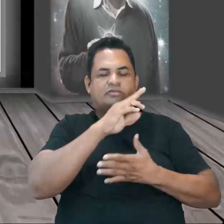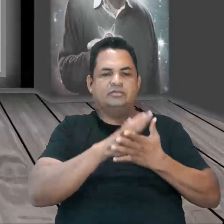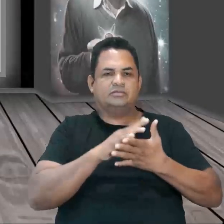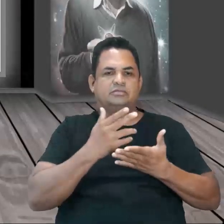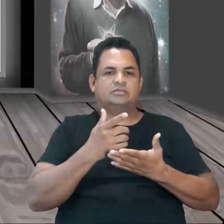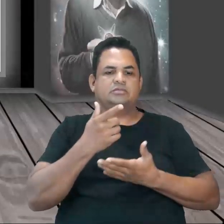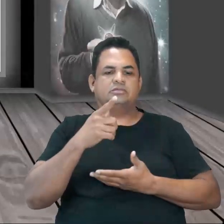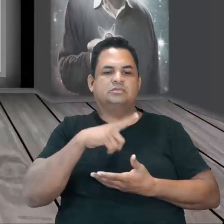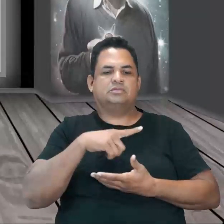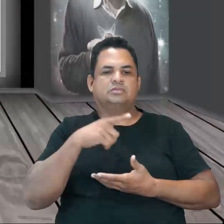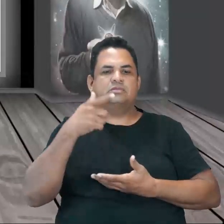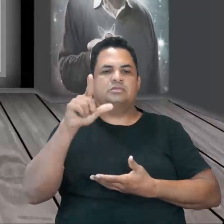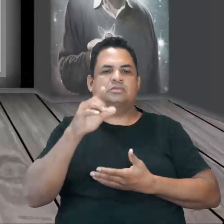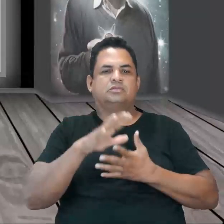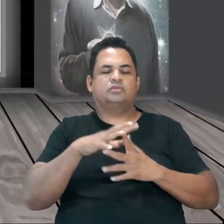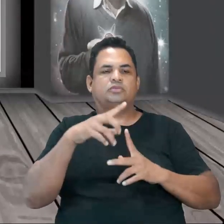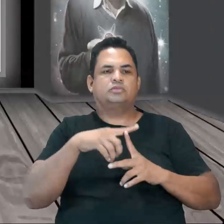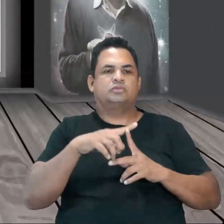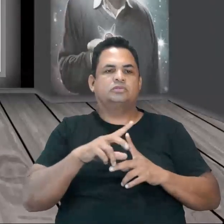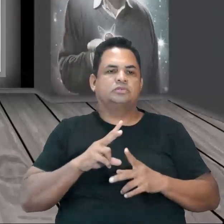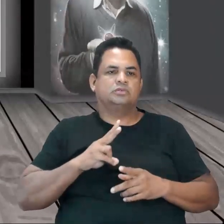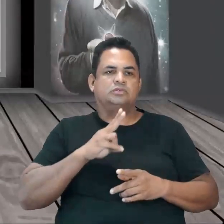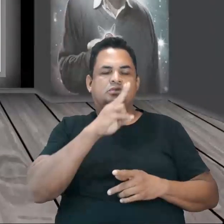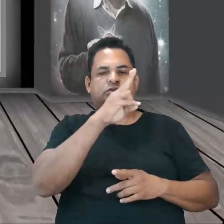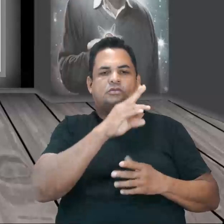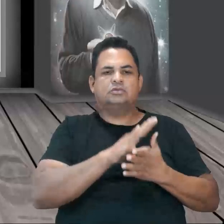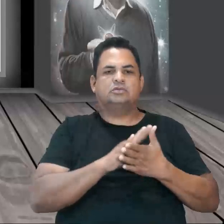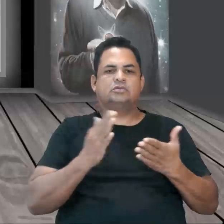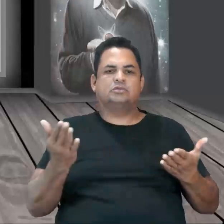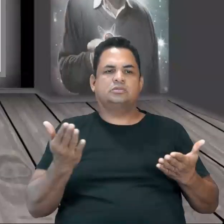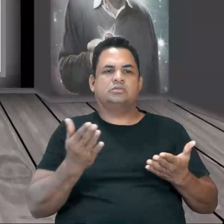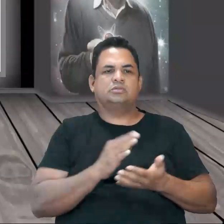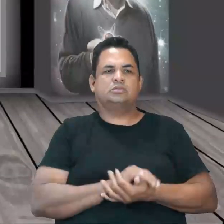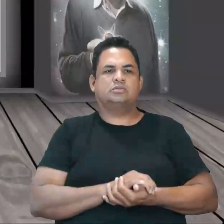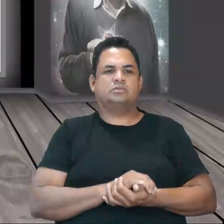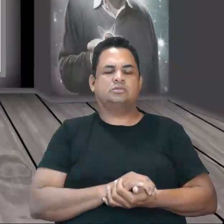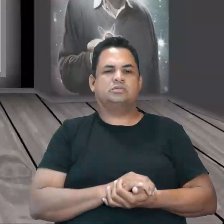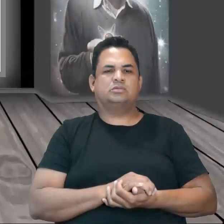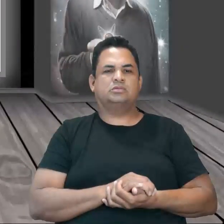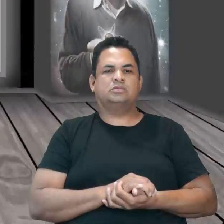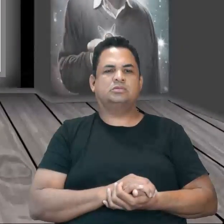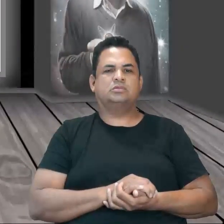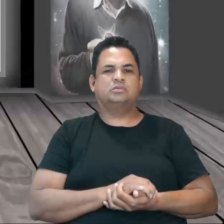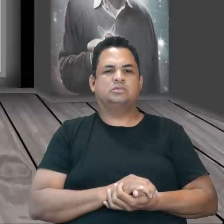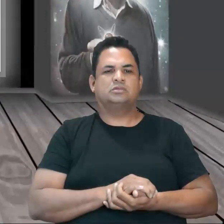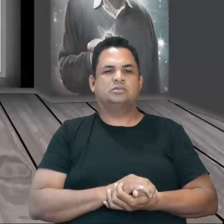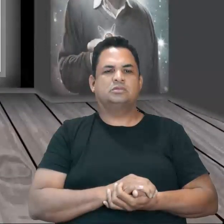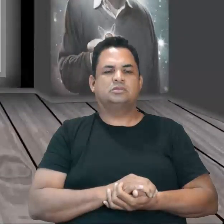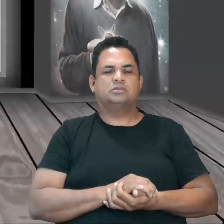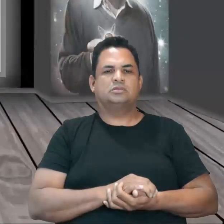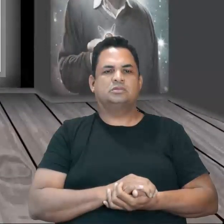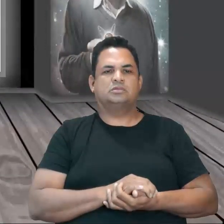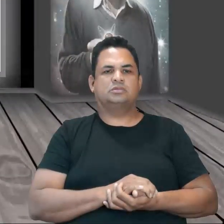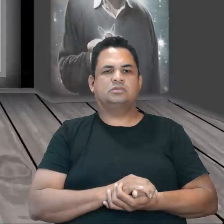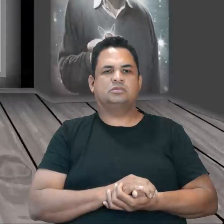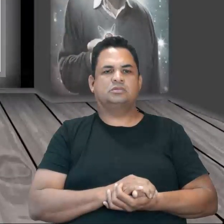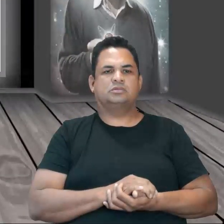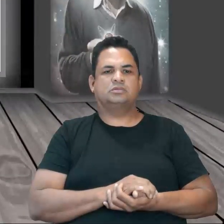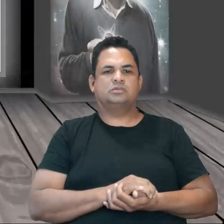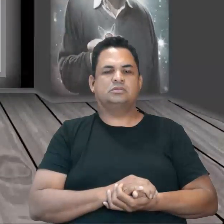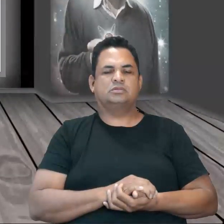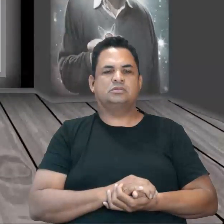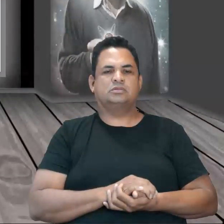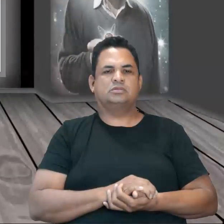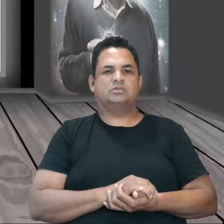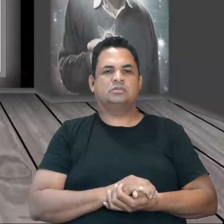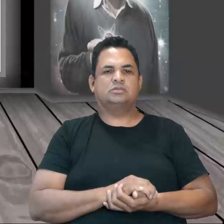outro tipo de força, né? Já é outra situação. Então, nuclear forte e fraca, né? Isso. Aí é força nuclear, né? Forte e